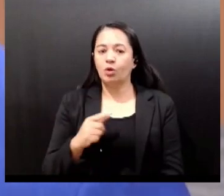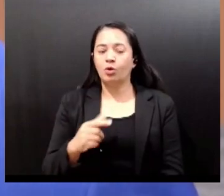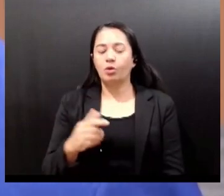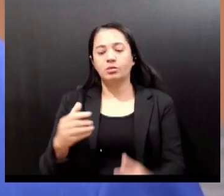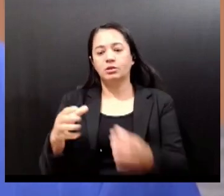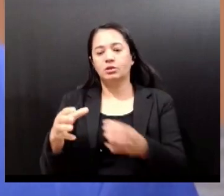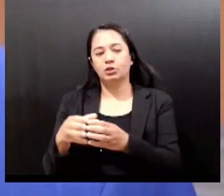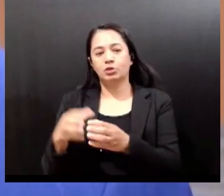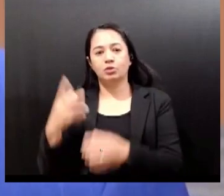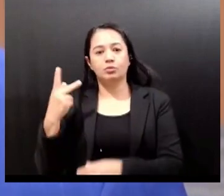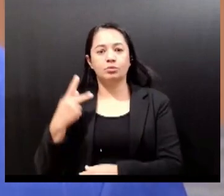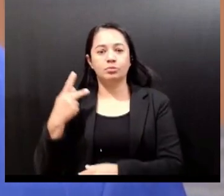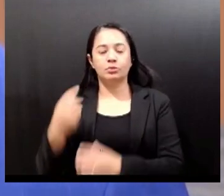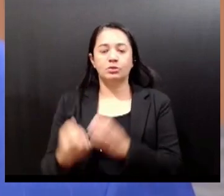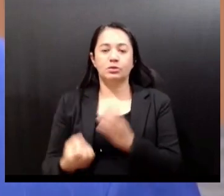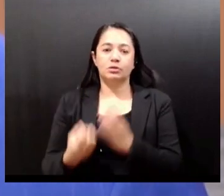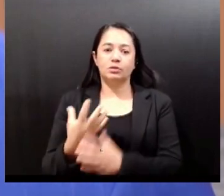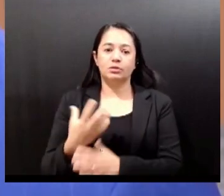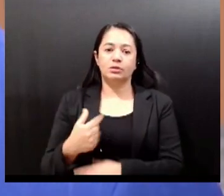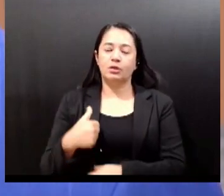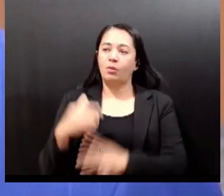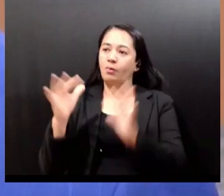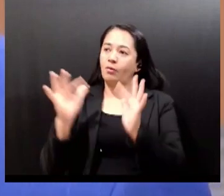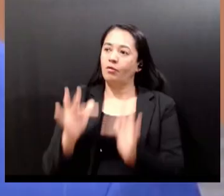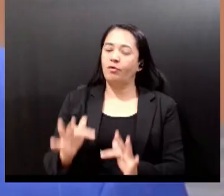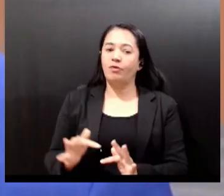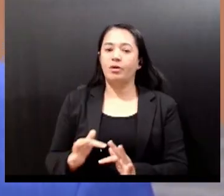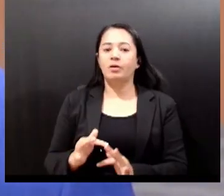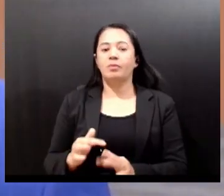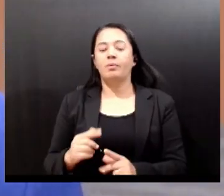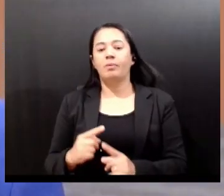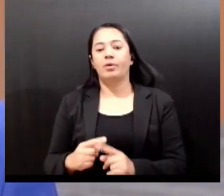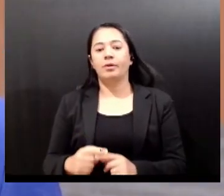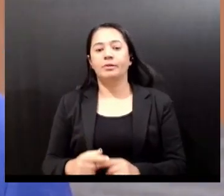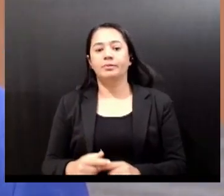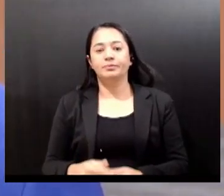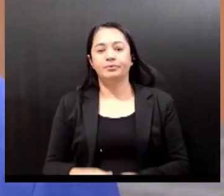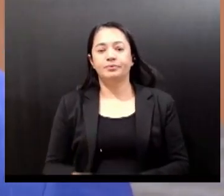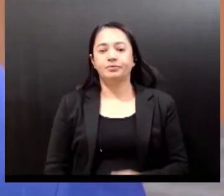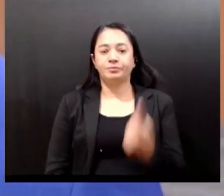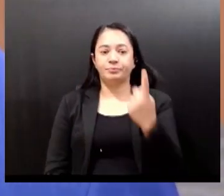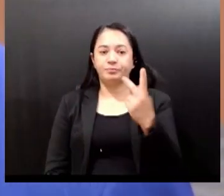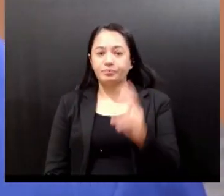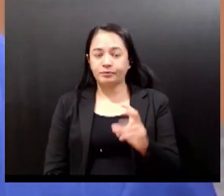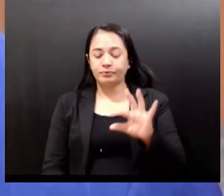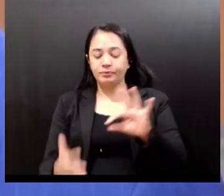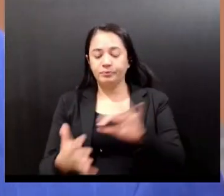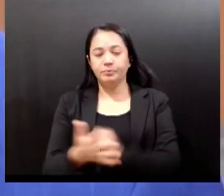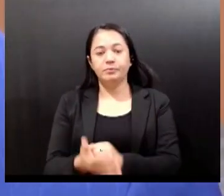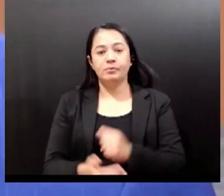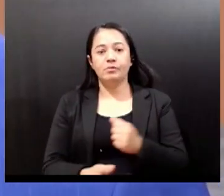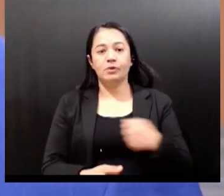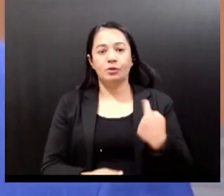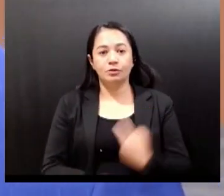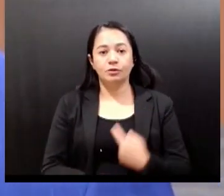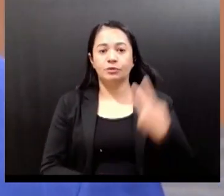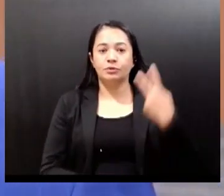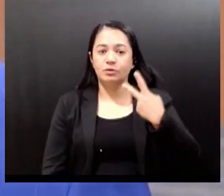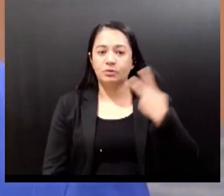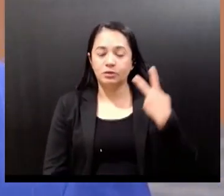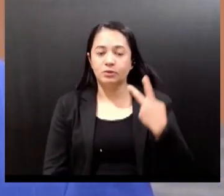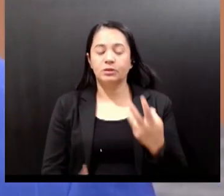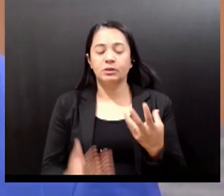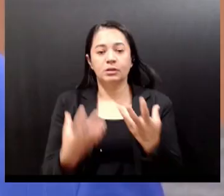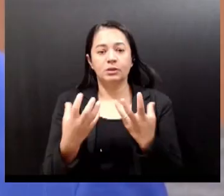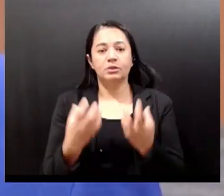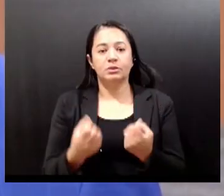constituída. Eu fui muito feliz onde eu obtive mais de 15 assinaturas dos meus colegas e aceitaram com muita